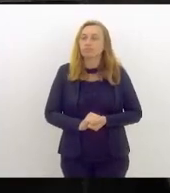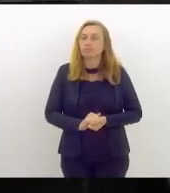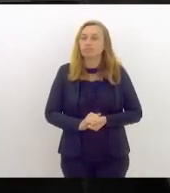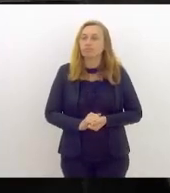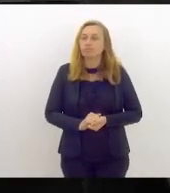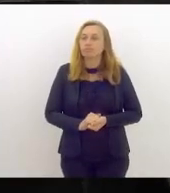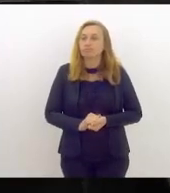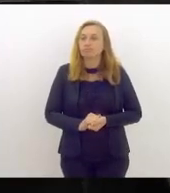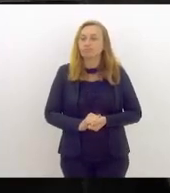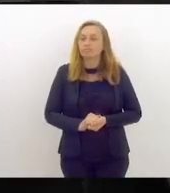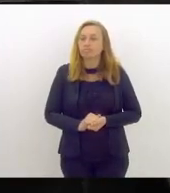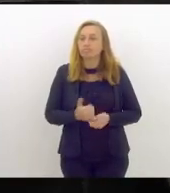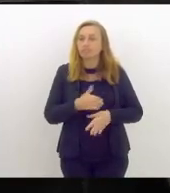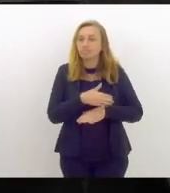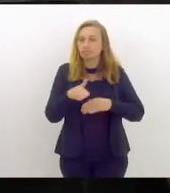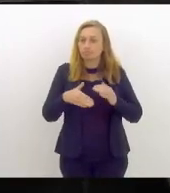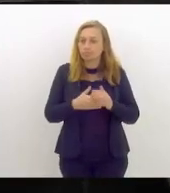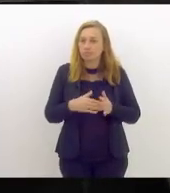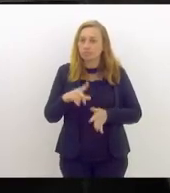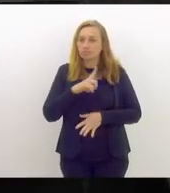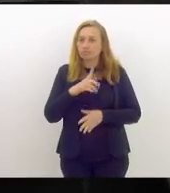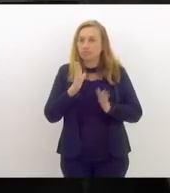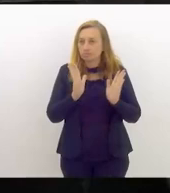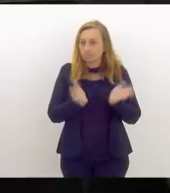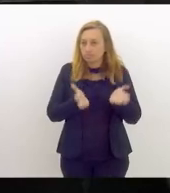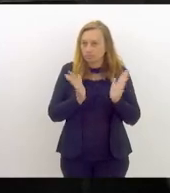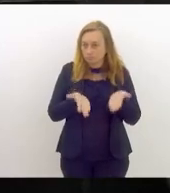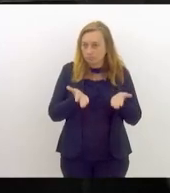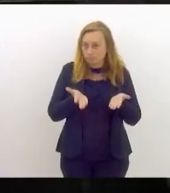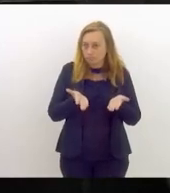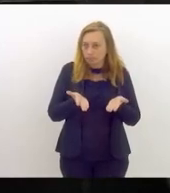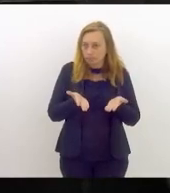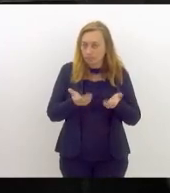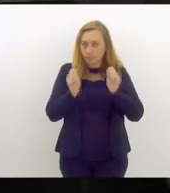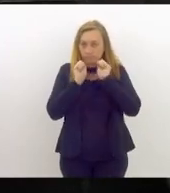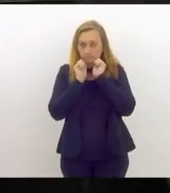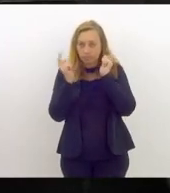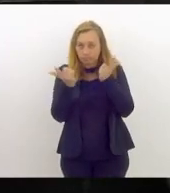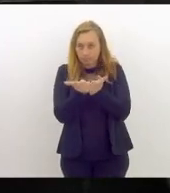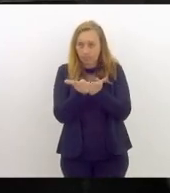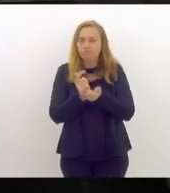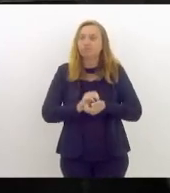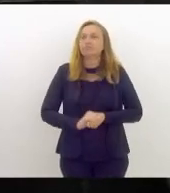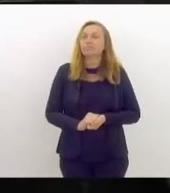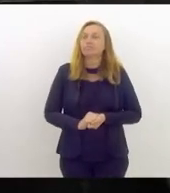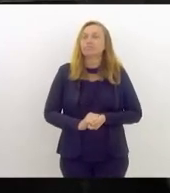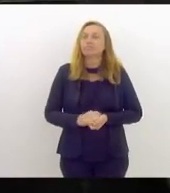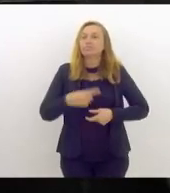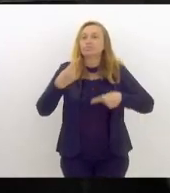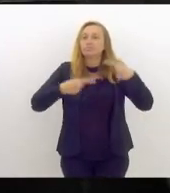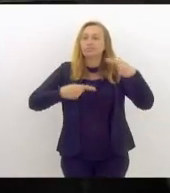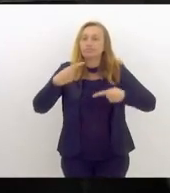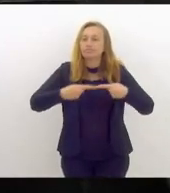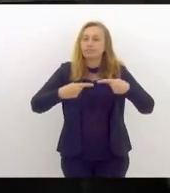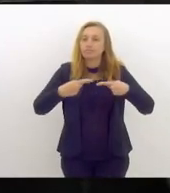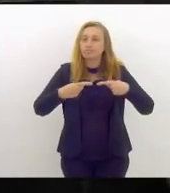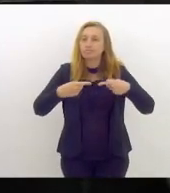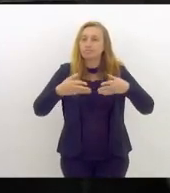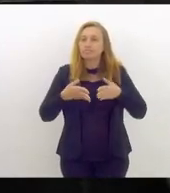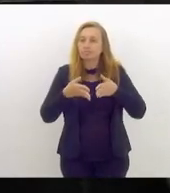e senhores, que a gente tem aqui hoje nas mãos da Assembleia Legislativa do Rio de Janeiro um debate que é